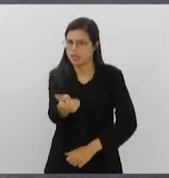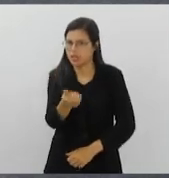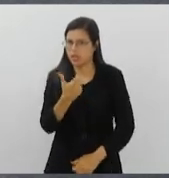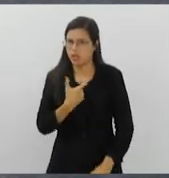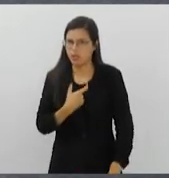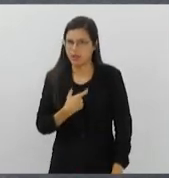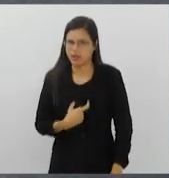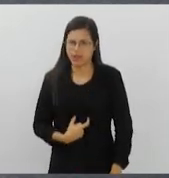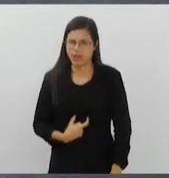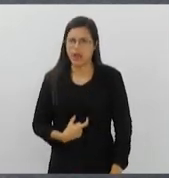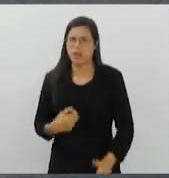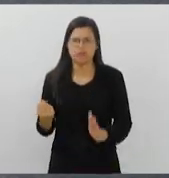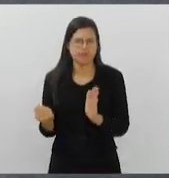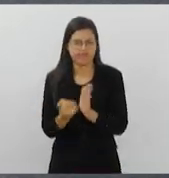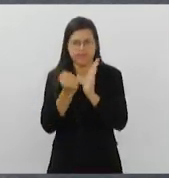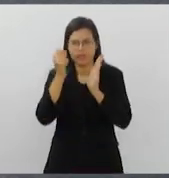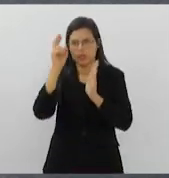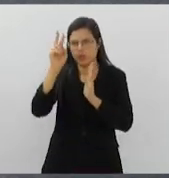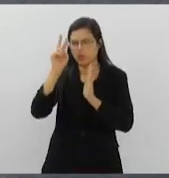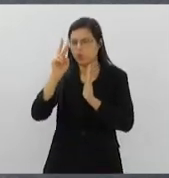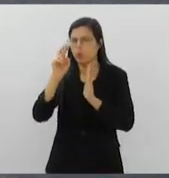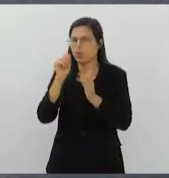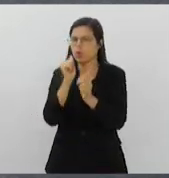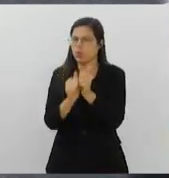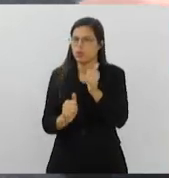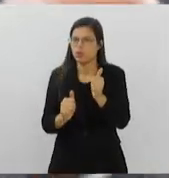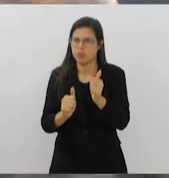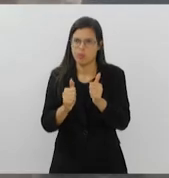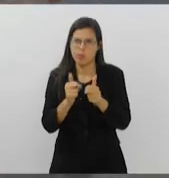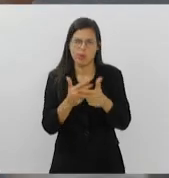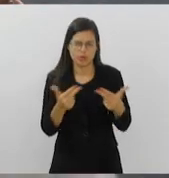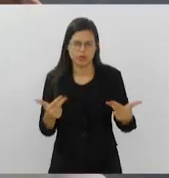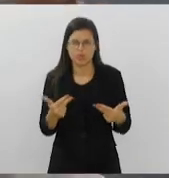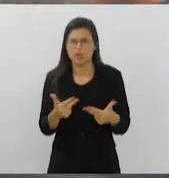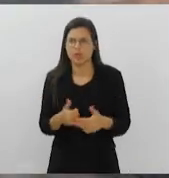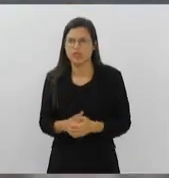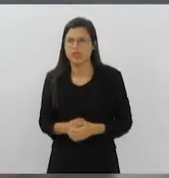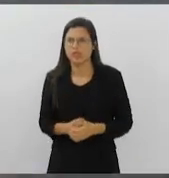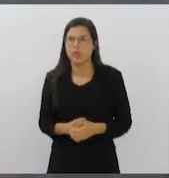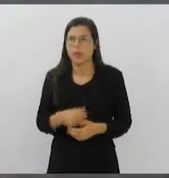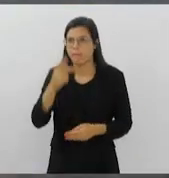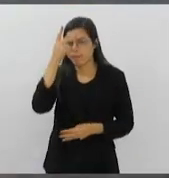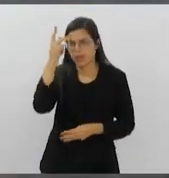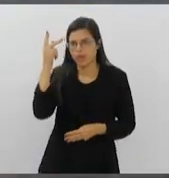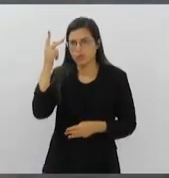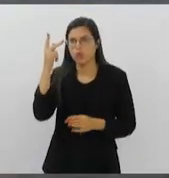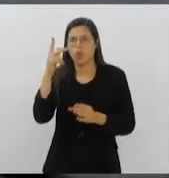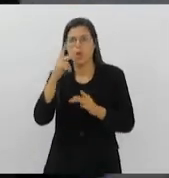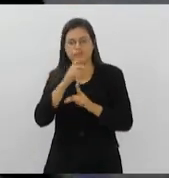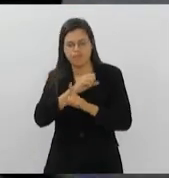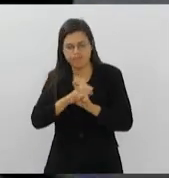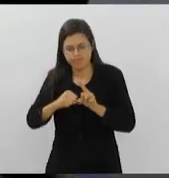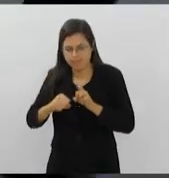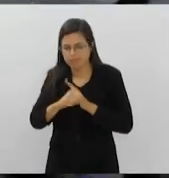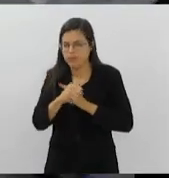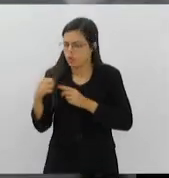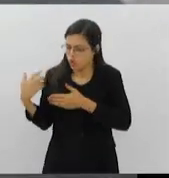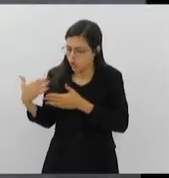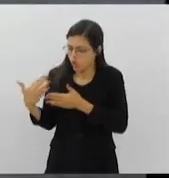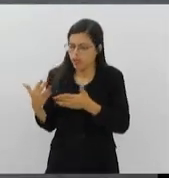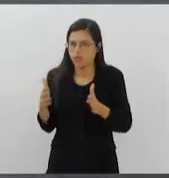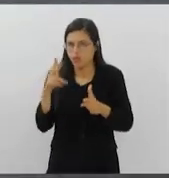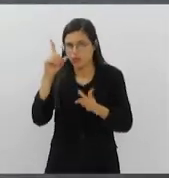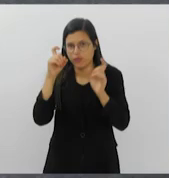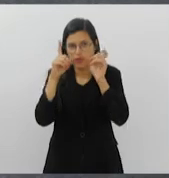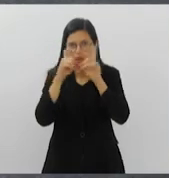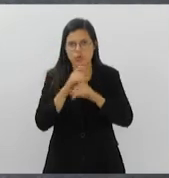marcando a história do esporte olímpico nacional. Uma pessoa que vem de uma situação economicamente, socialmente difícil, que vem da pobreza, uma